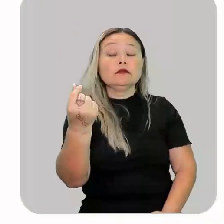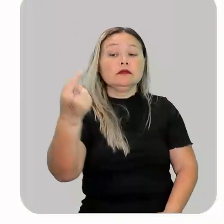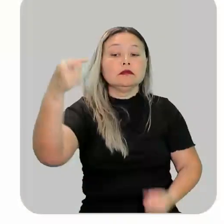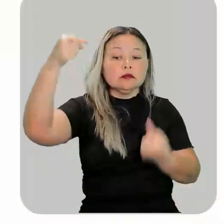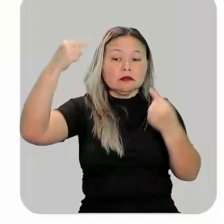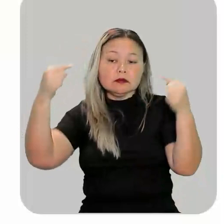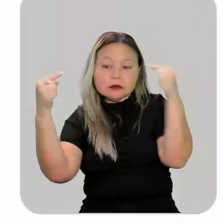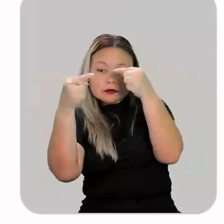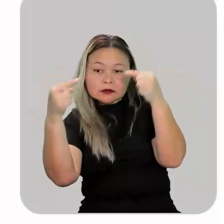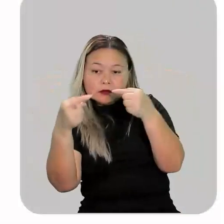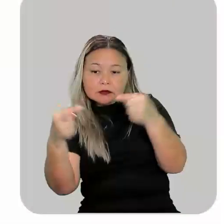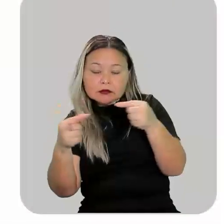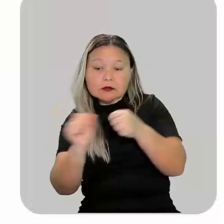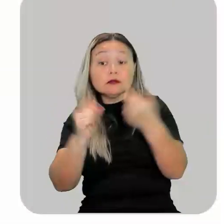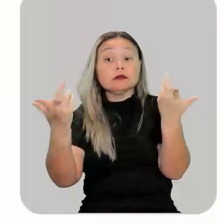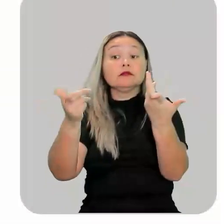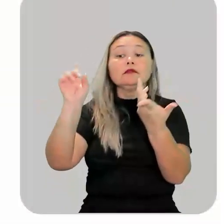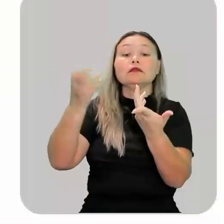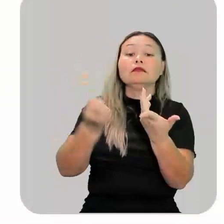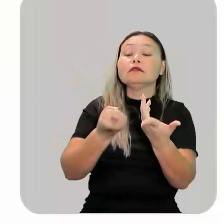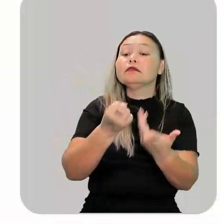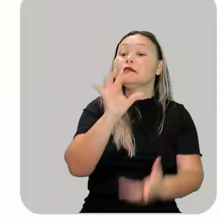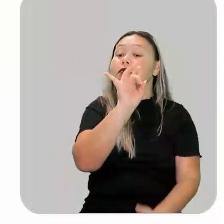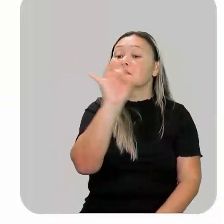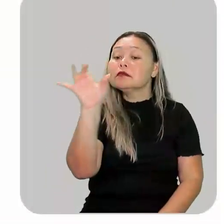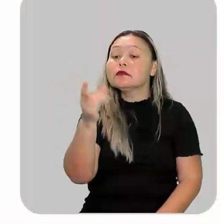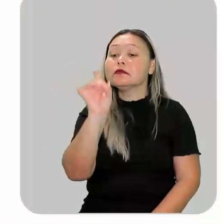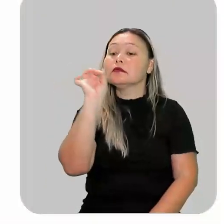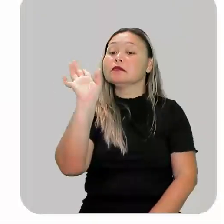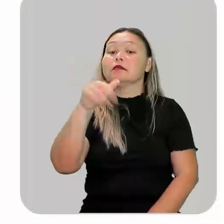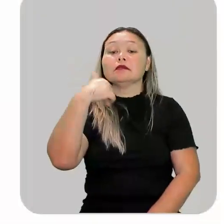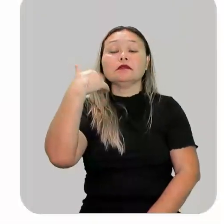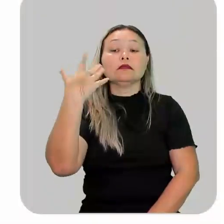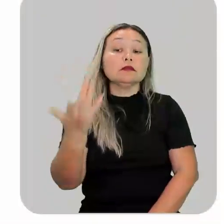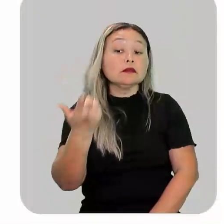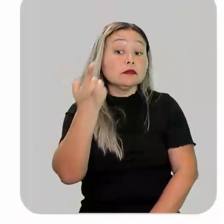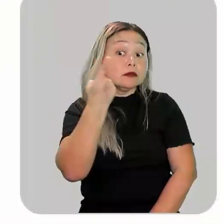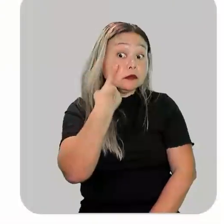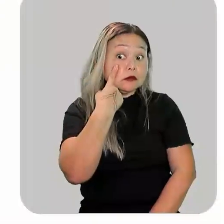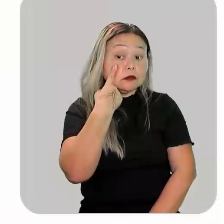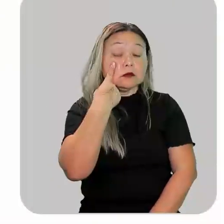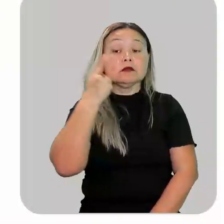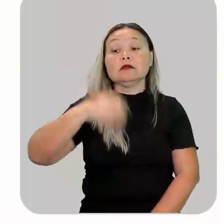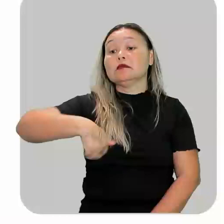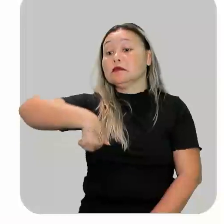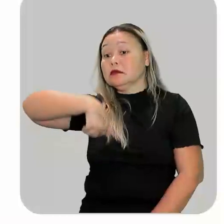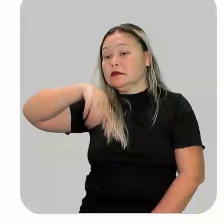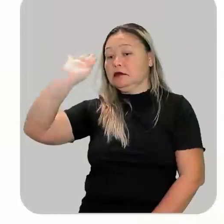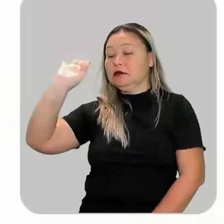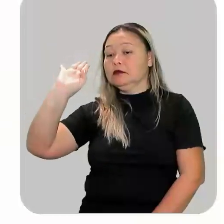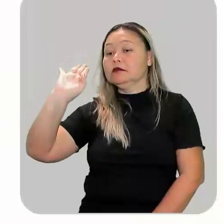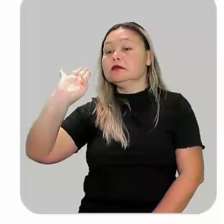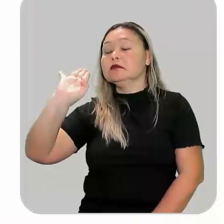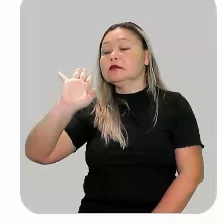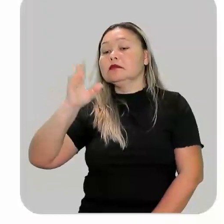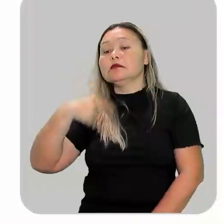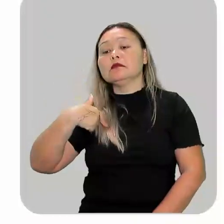de valor, né? O valor de cada unidade. E aí a gente vai ver qual que vai ter essa